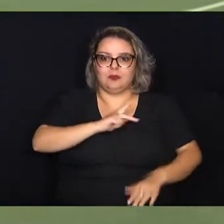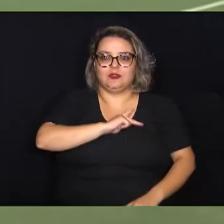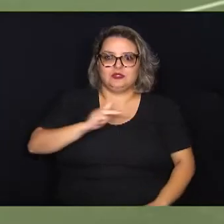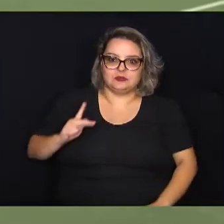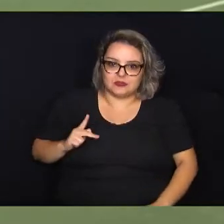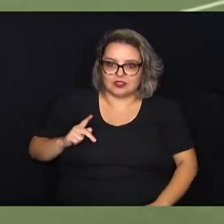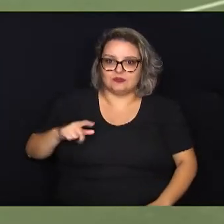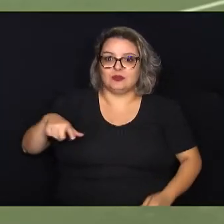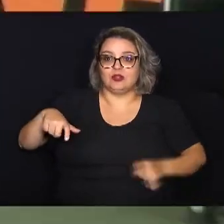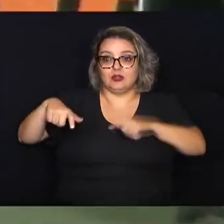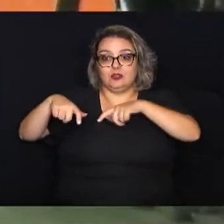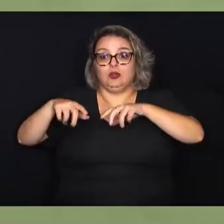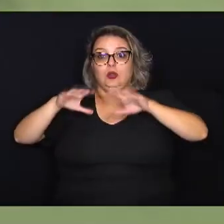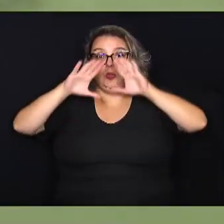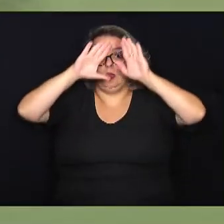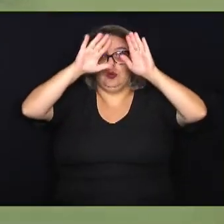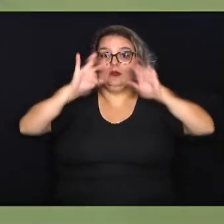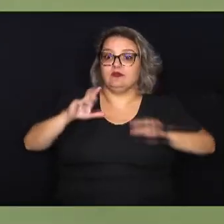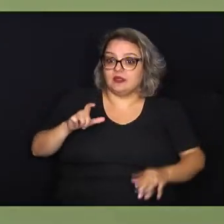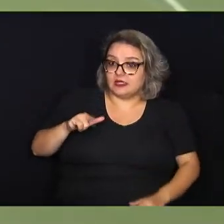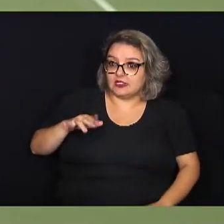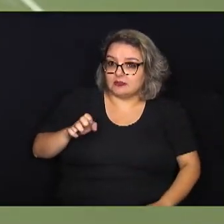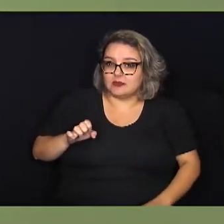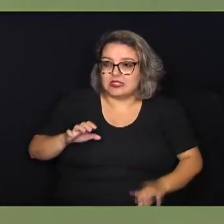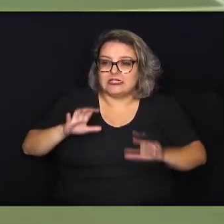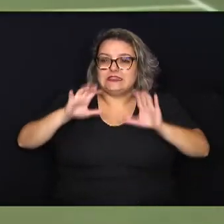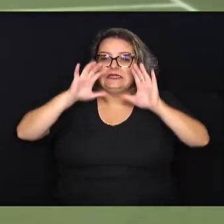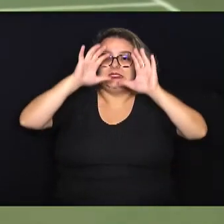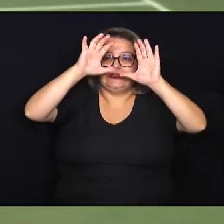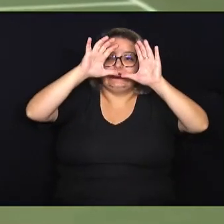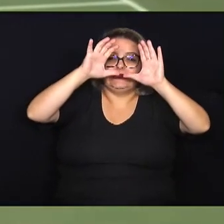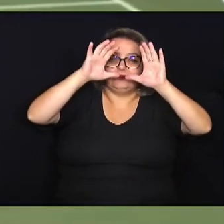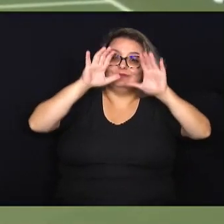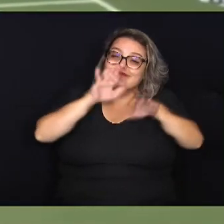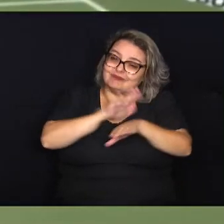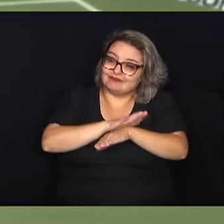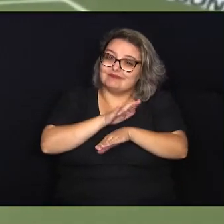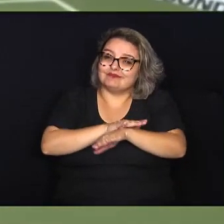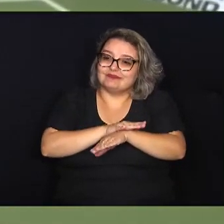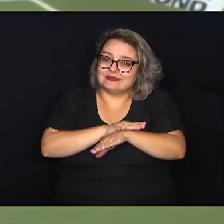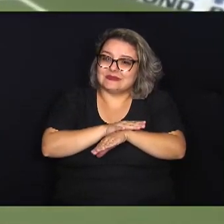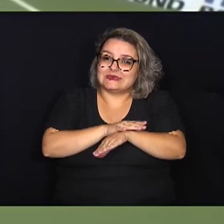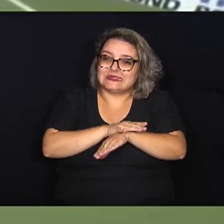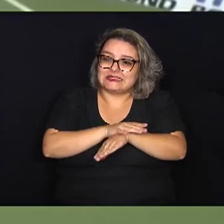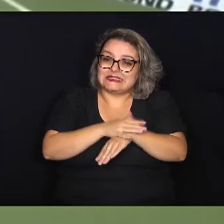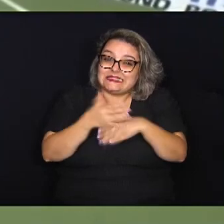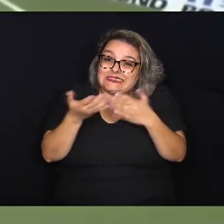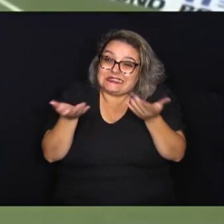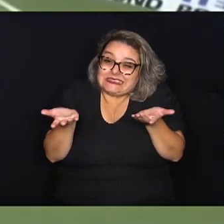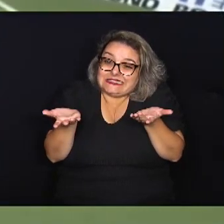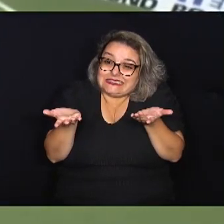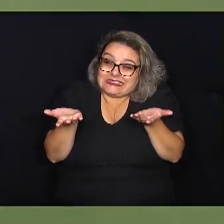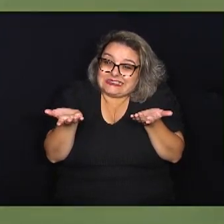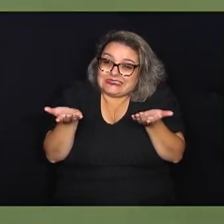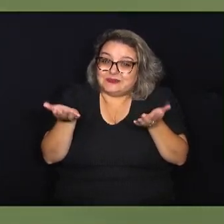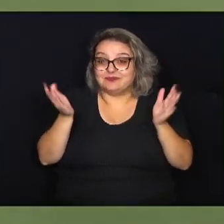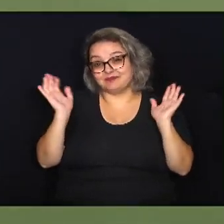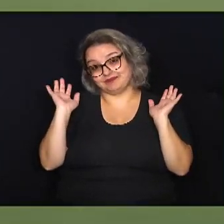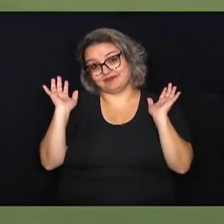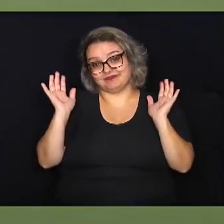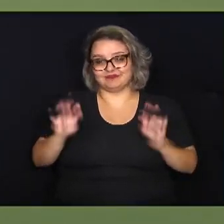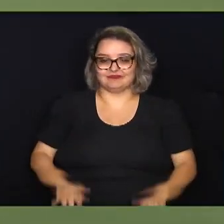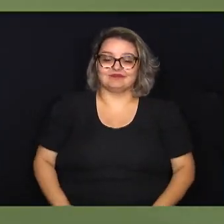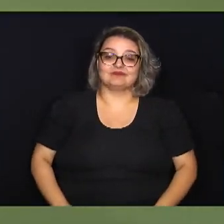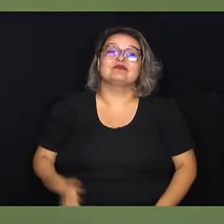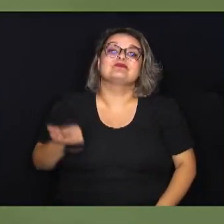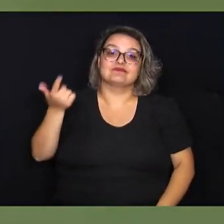O goleiro Felipe Garcia deu aquela colaboração, mas a Macaca, amigo, não tem nada a ver com isso. E